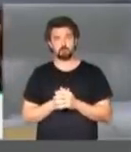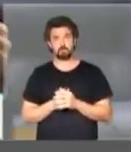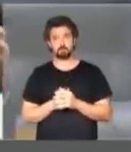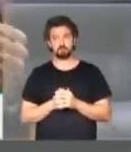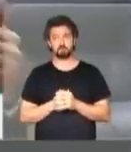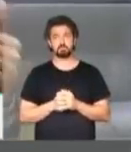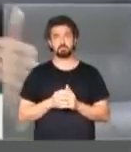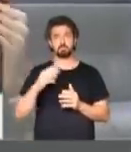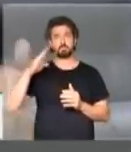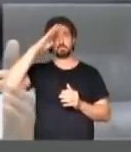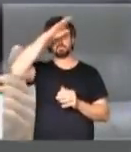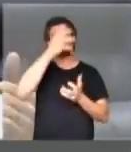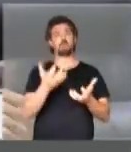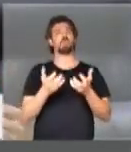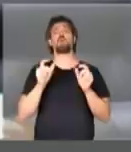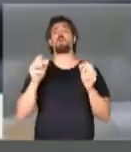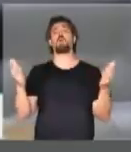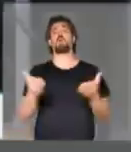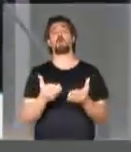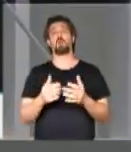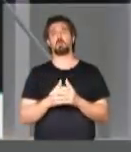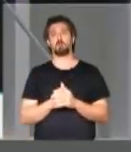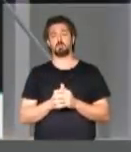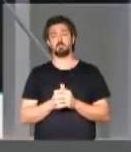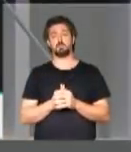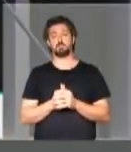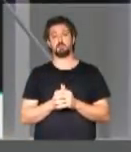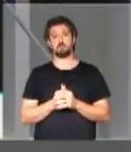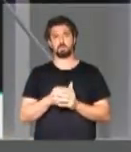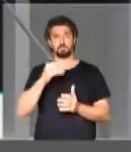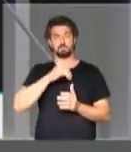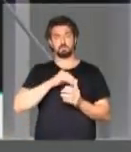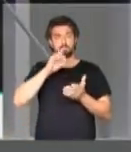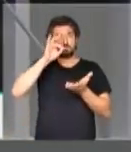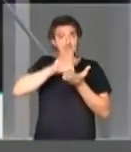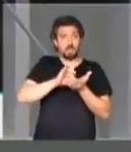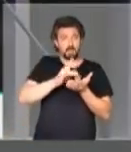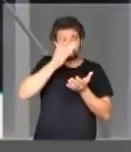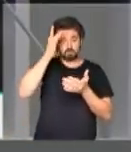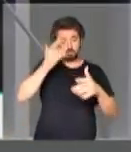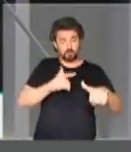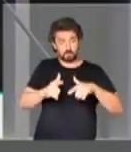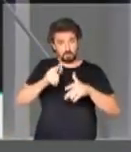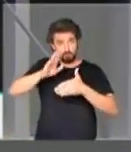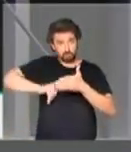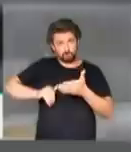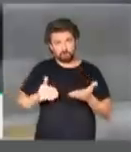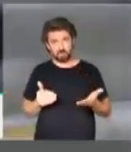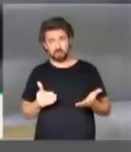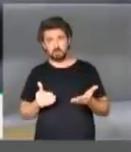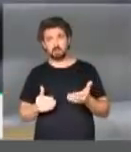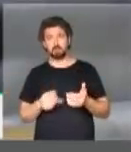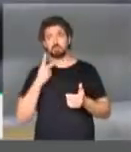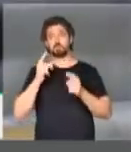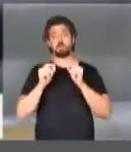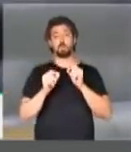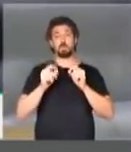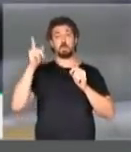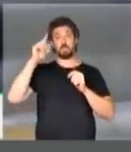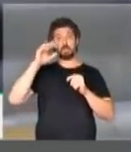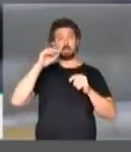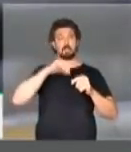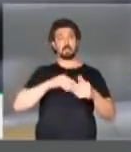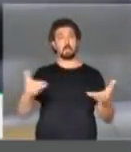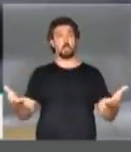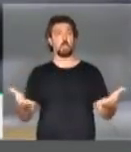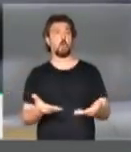real. O que, que o Bolsonaro faz agora? Ele tira o ganho real do trabalhador. Ele diz que o salário mínimo é decisão